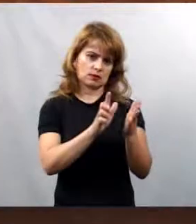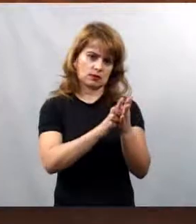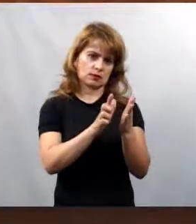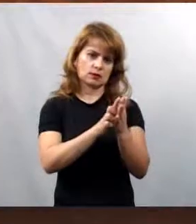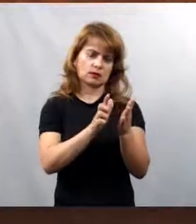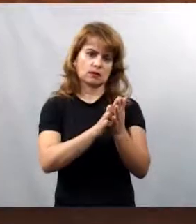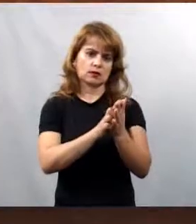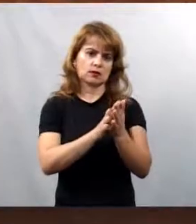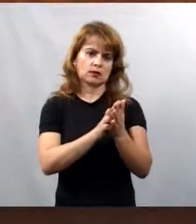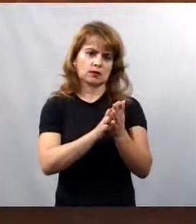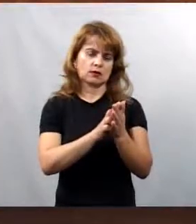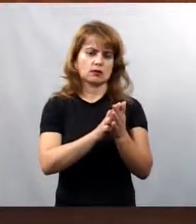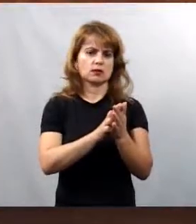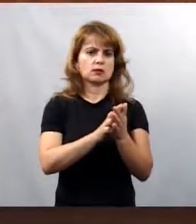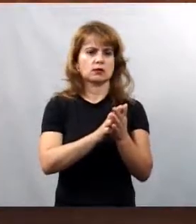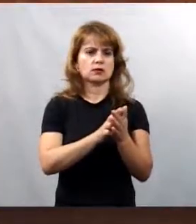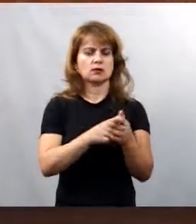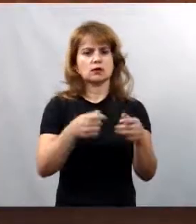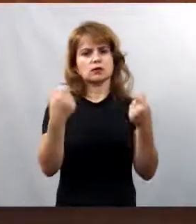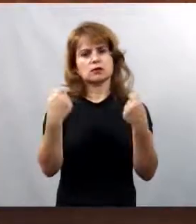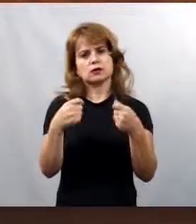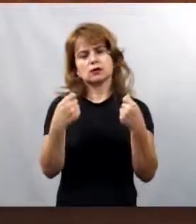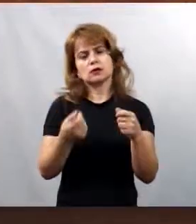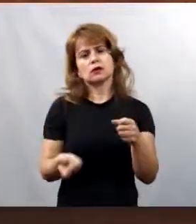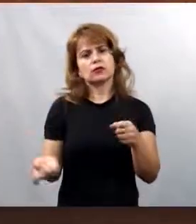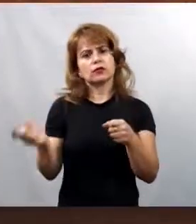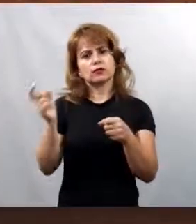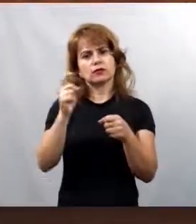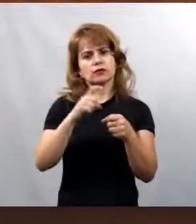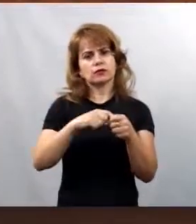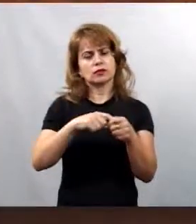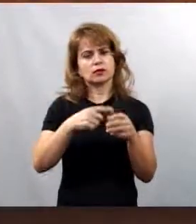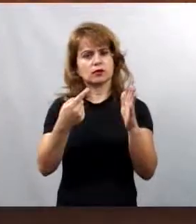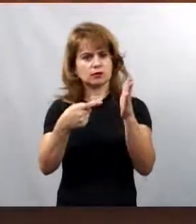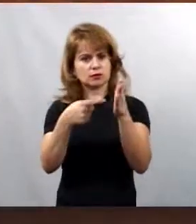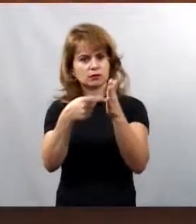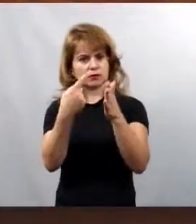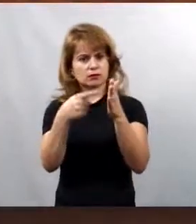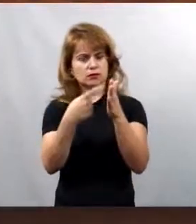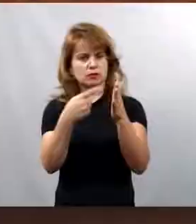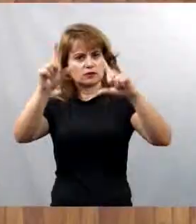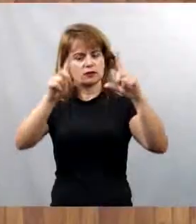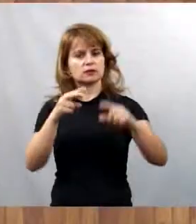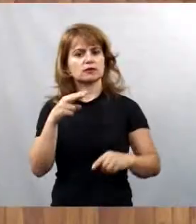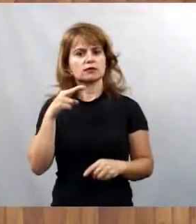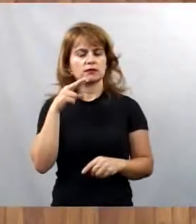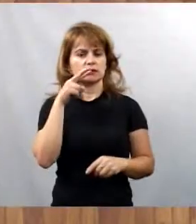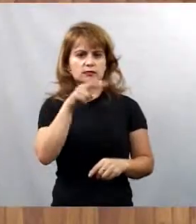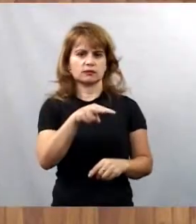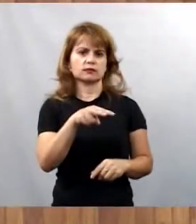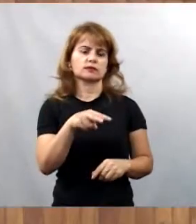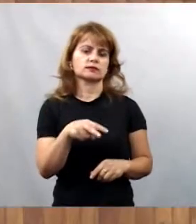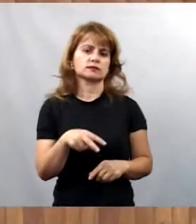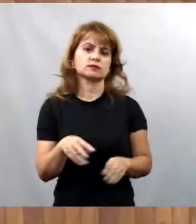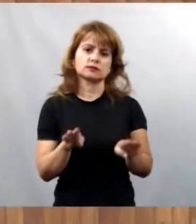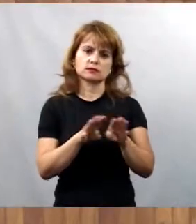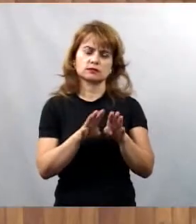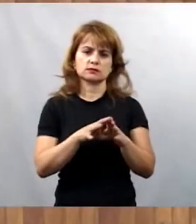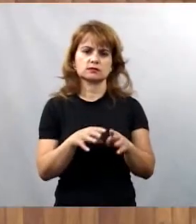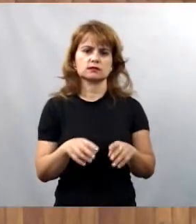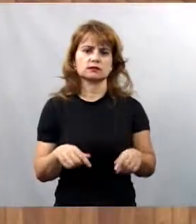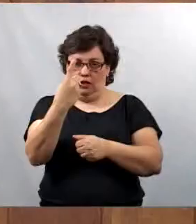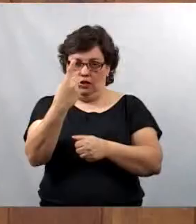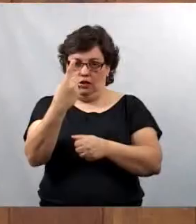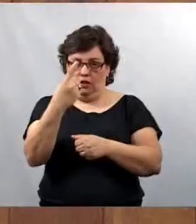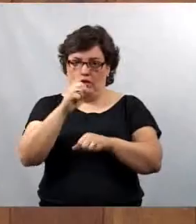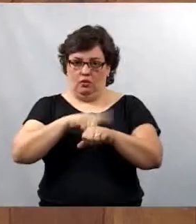da vereadora Sônia Tonin foi aprovado o projeto incluindo nas datas comemorativas do município Bom dia dos cuidadores de